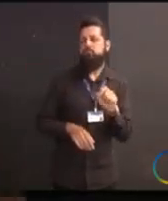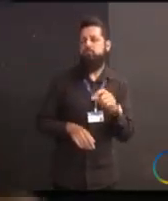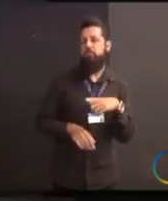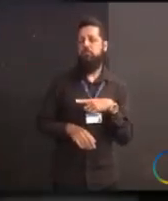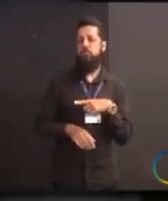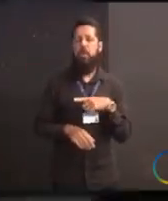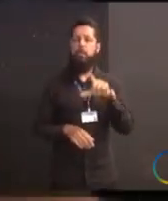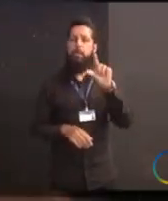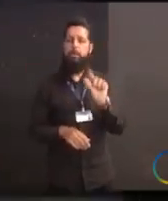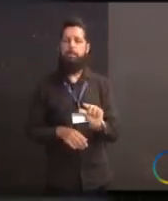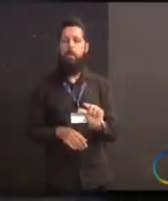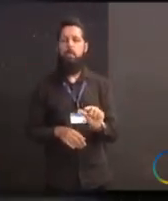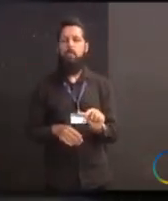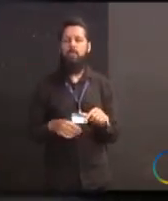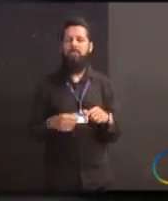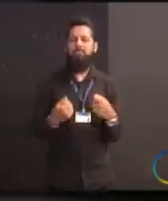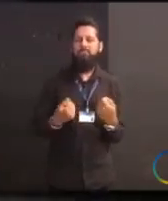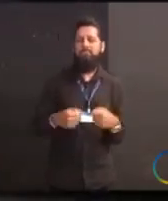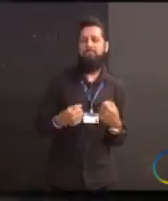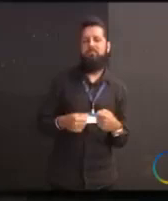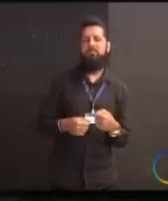Nós sofremos pelo